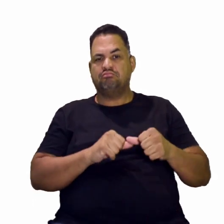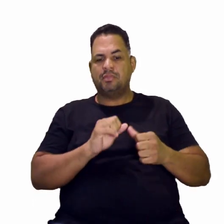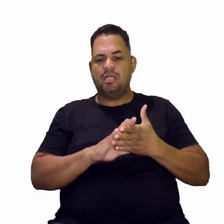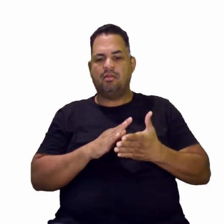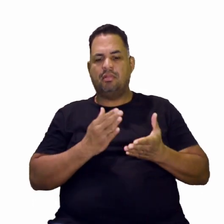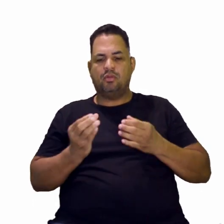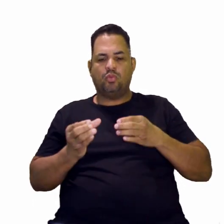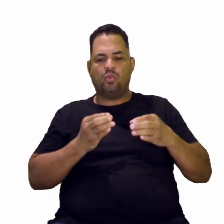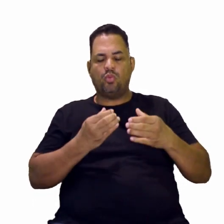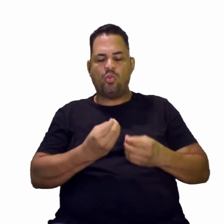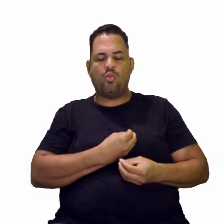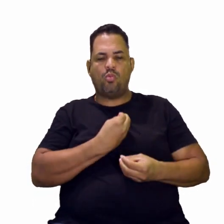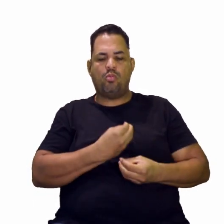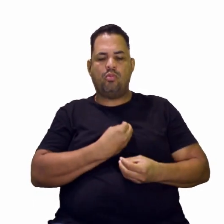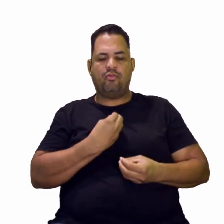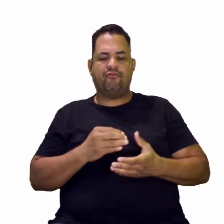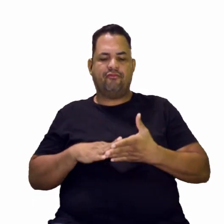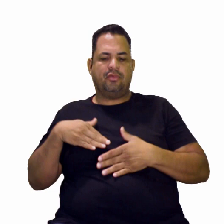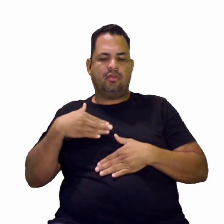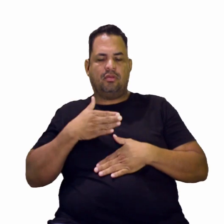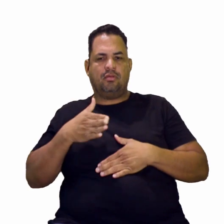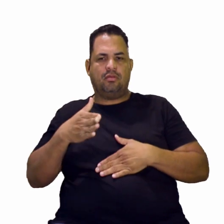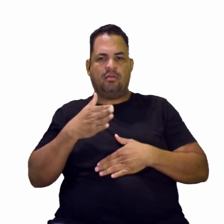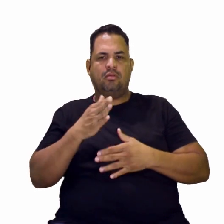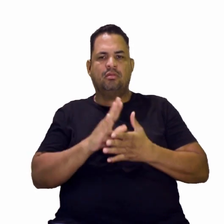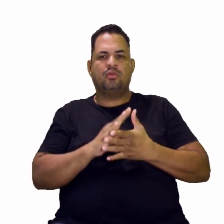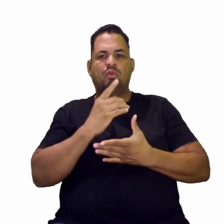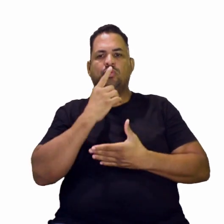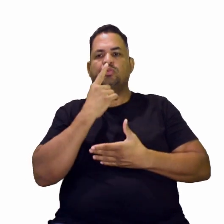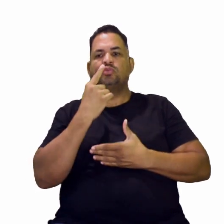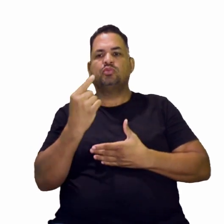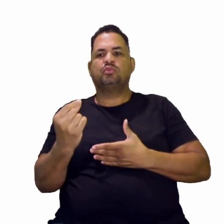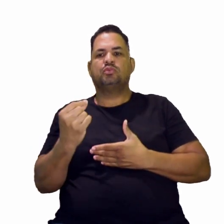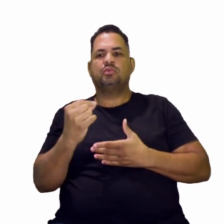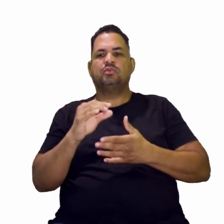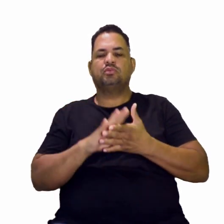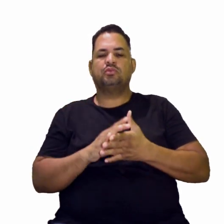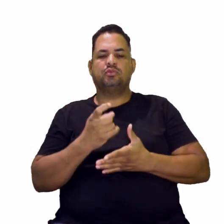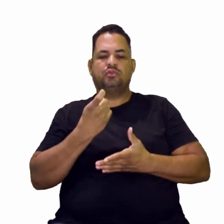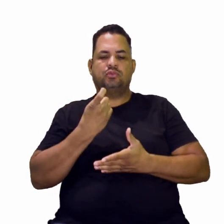ictiofauna, o desaparecimento de cascudos é explicado pela o quê?